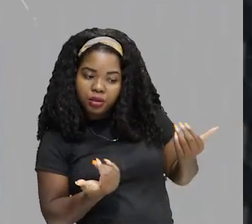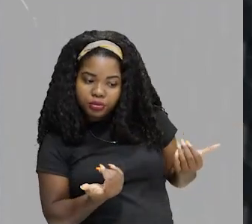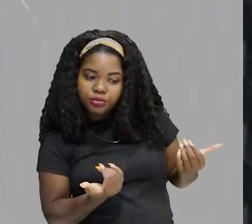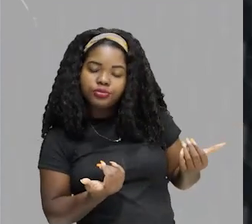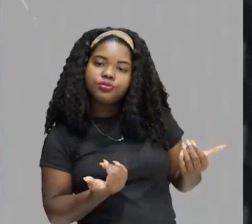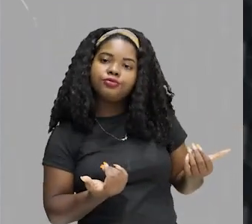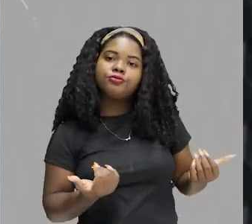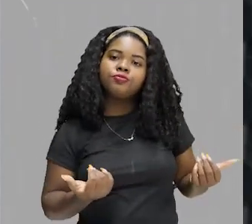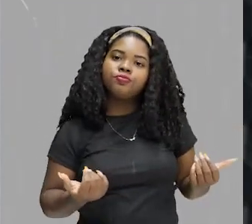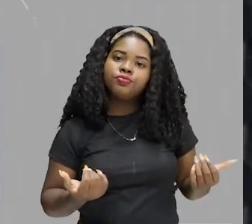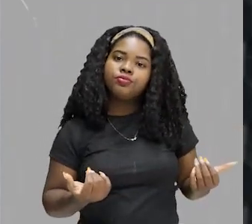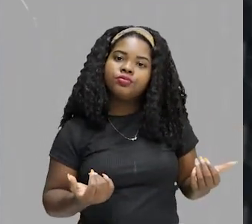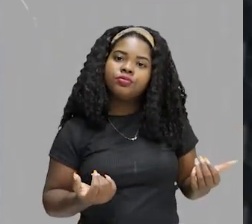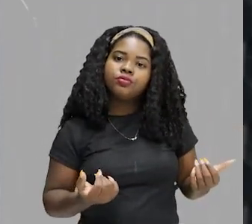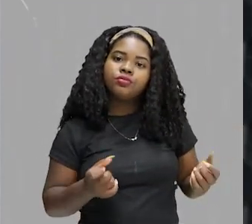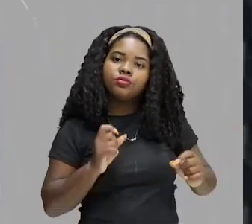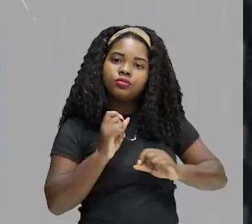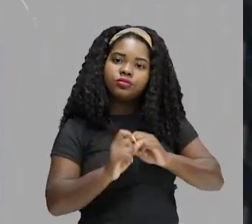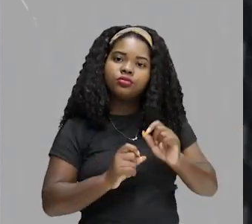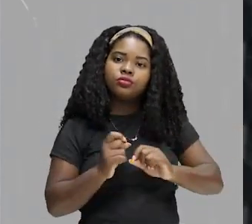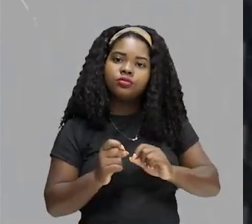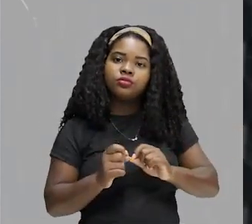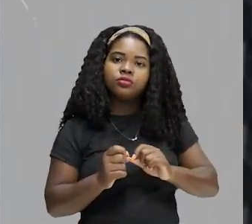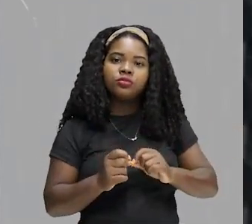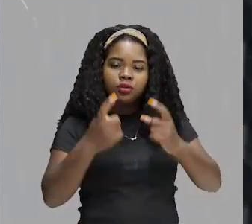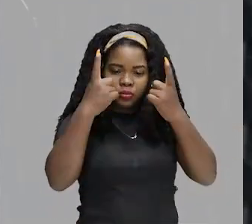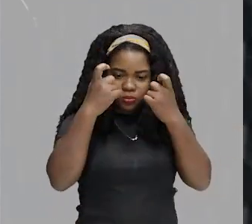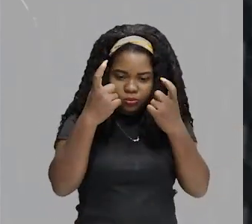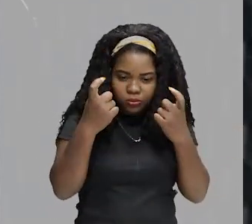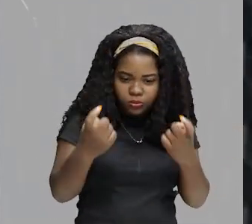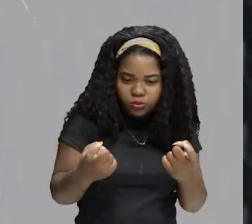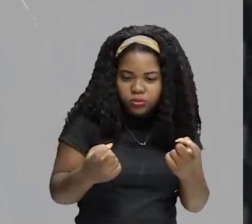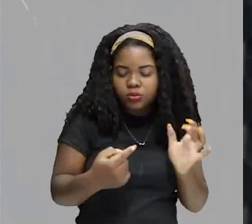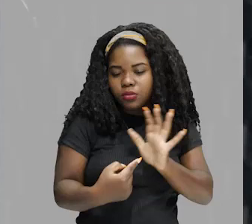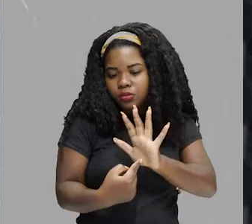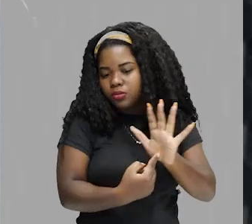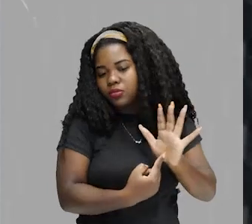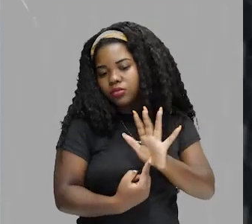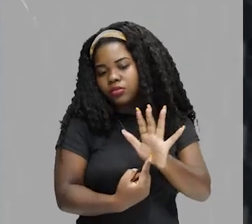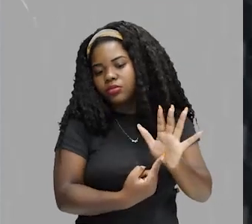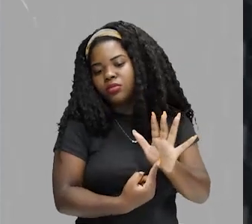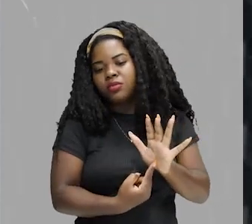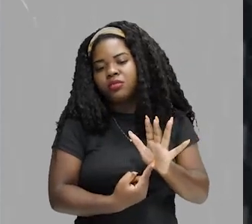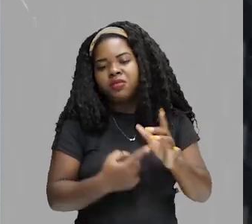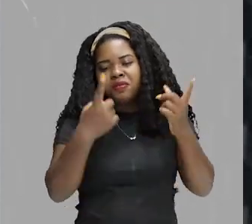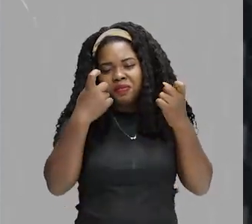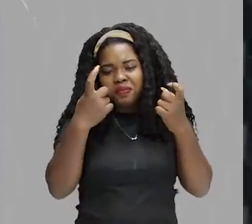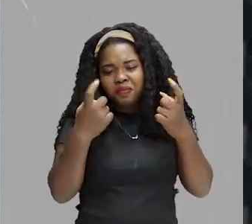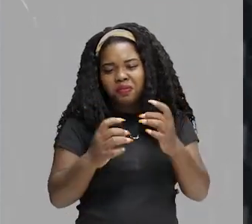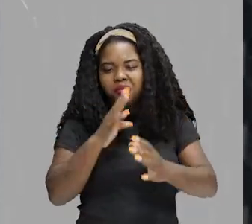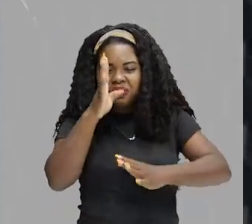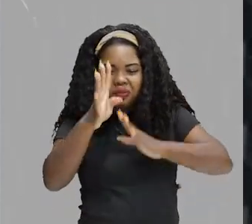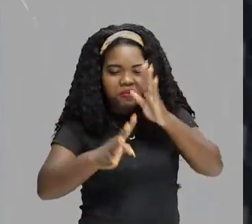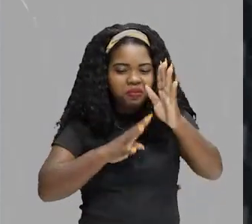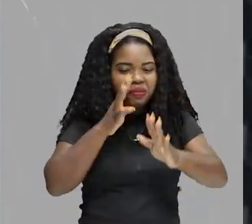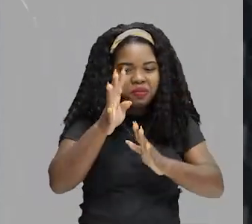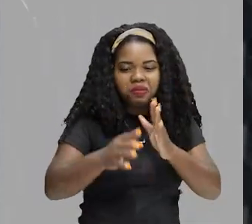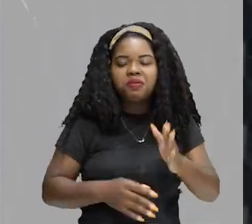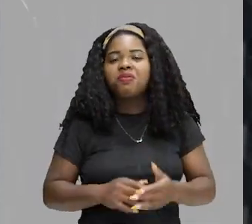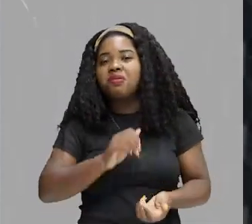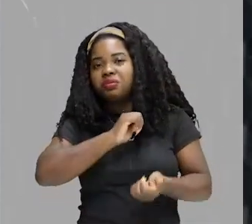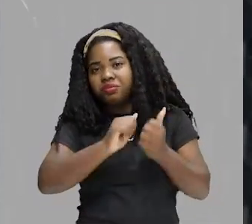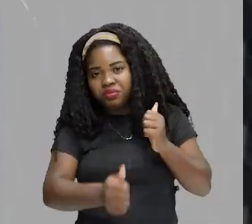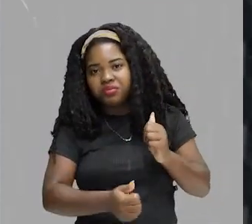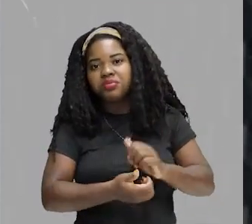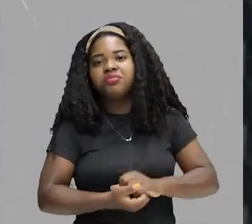meio que do seu espírito meio que agressivo, e eles mostravam muitas agressões quando estavam acontecendo lá o campeonato de